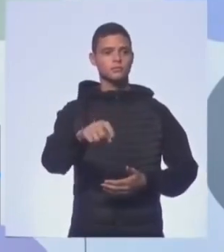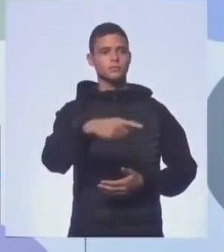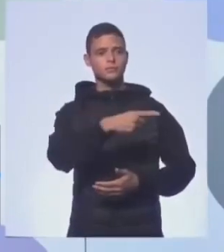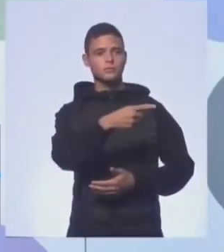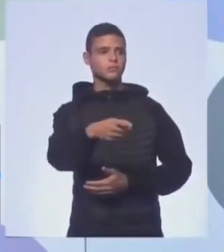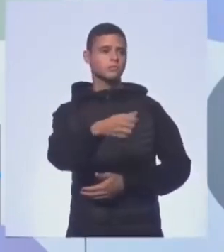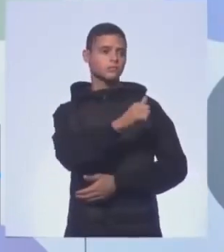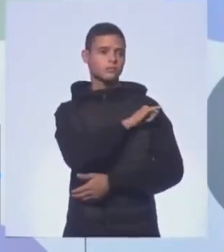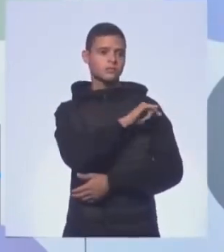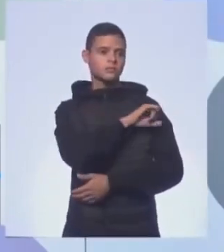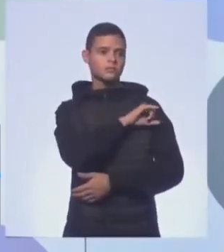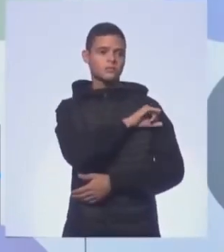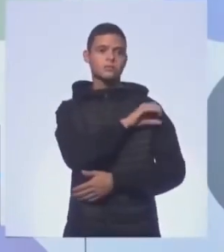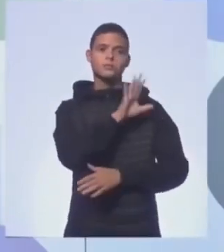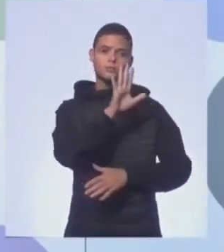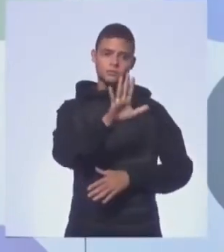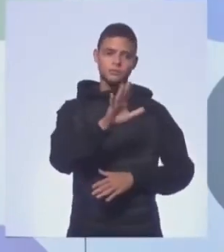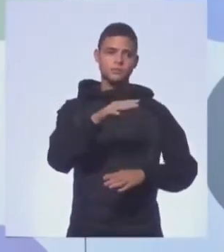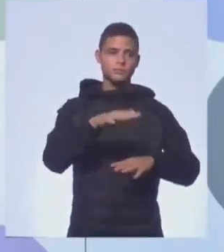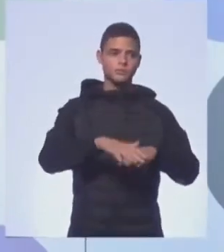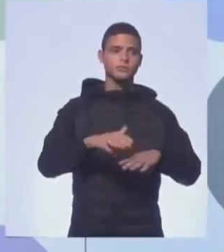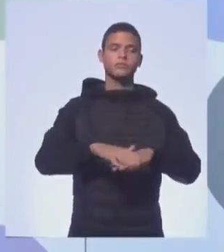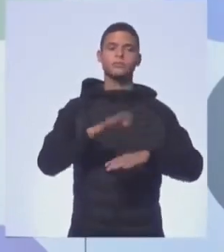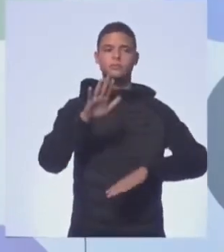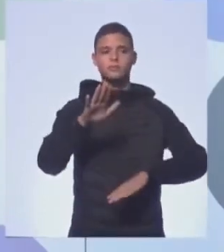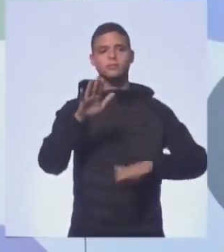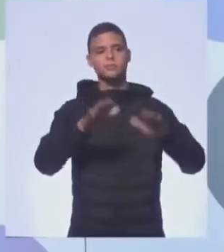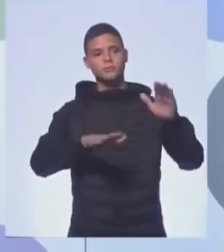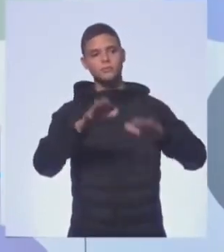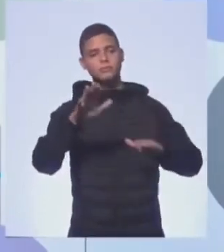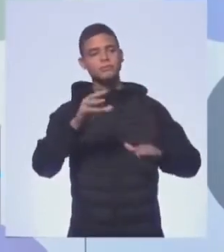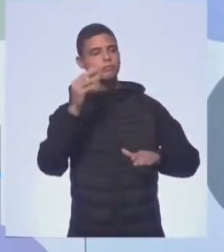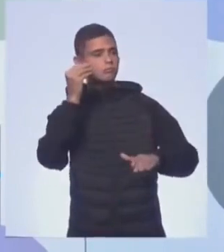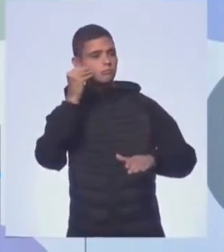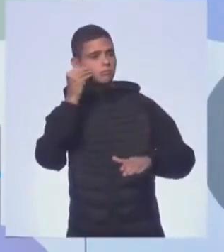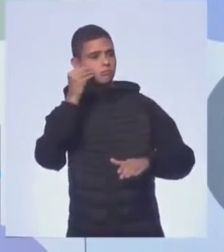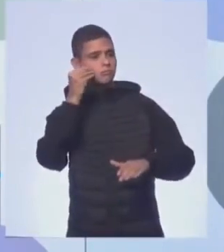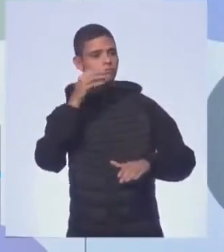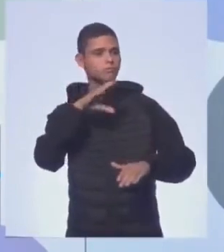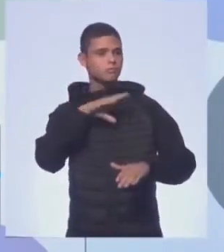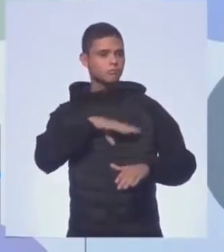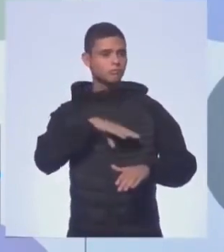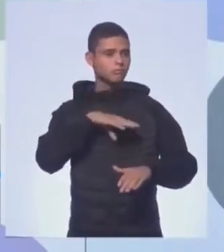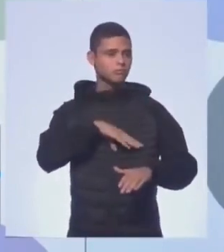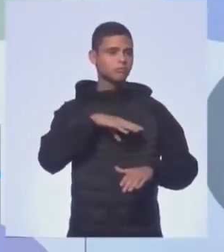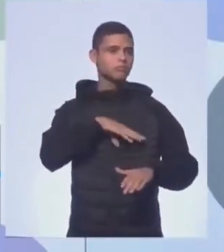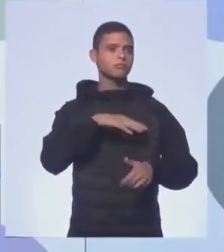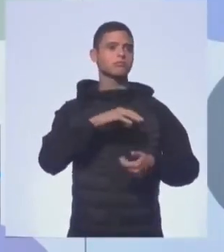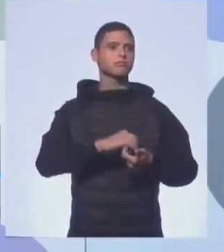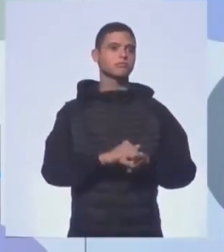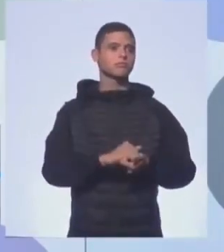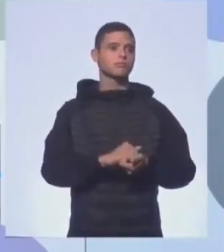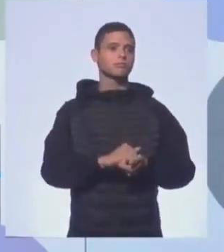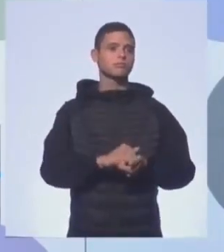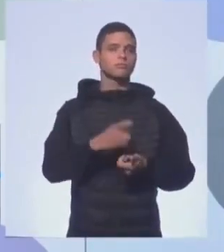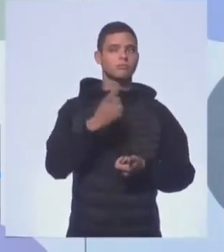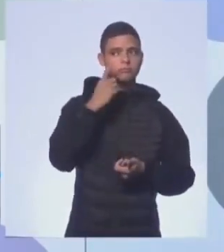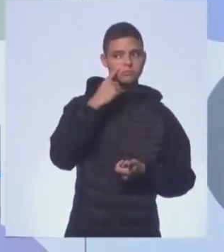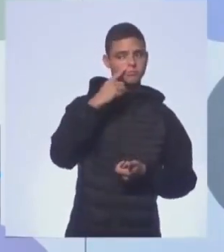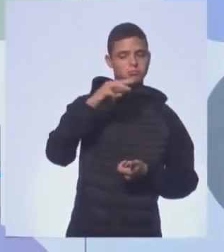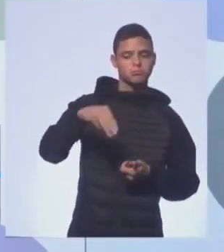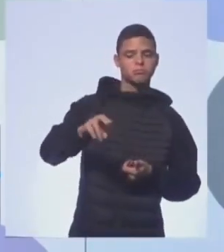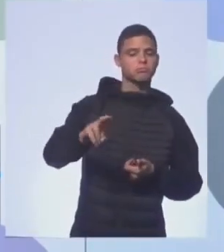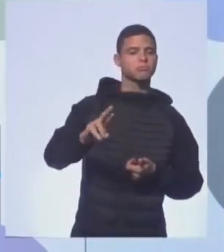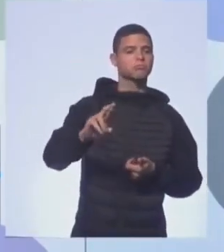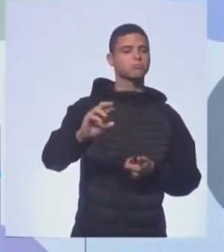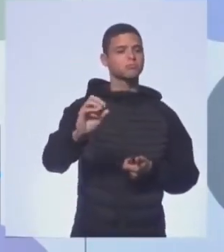ano, só que lá na matemática. Mas eu também, às vezes, me aventuro aqui nas línguas portuguesas da vida. E vamos ver o que o Mauro trouxe para